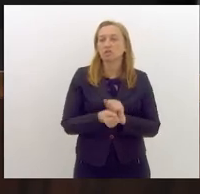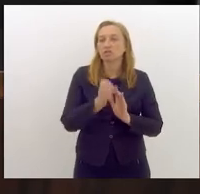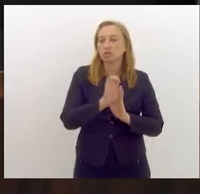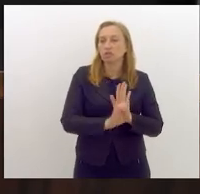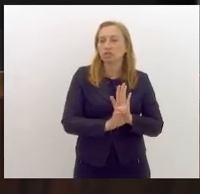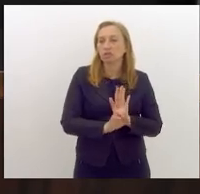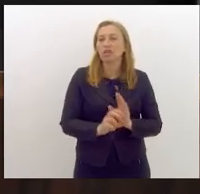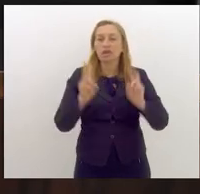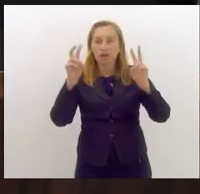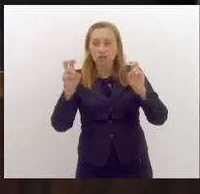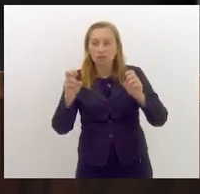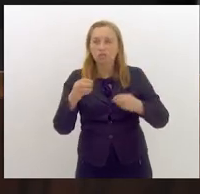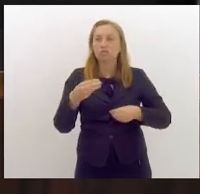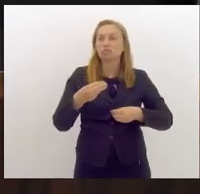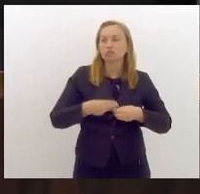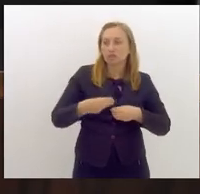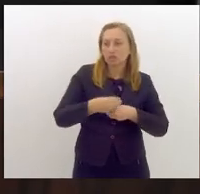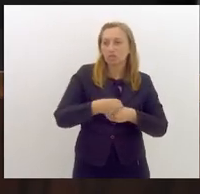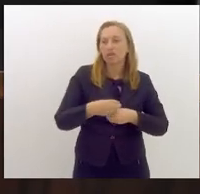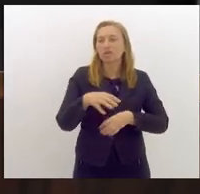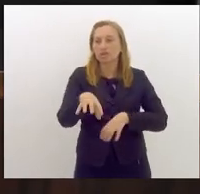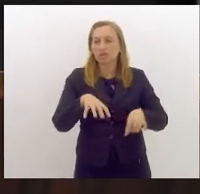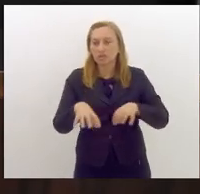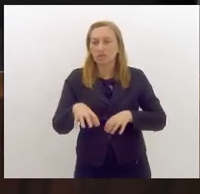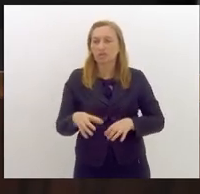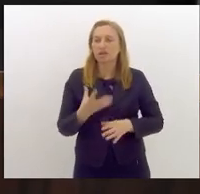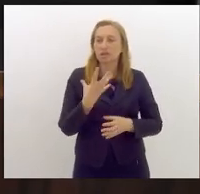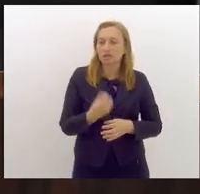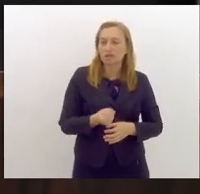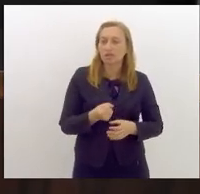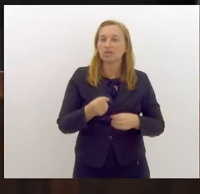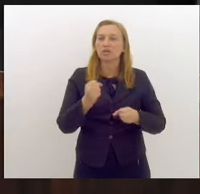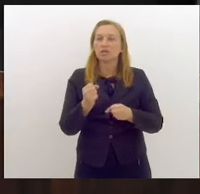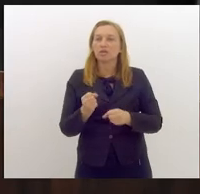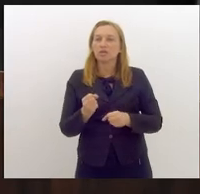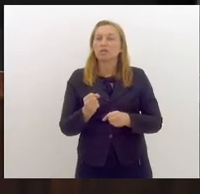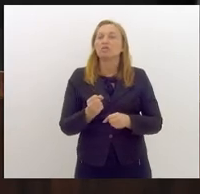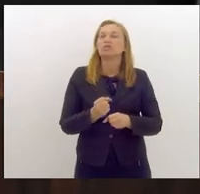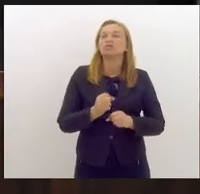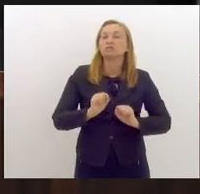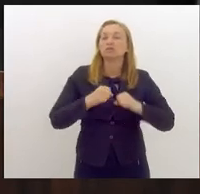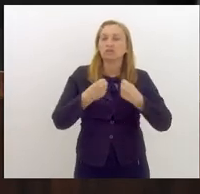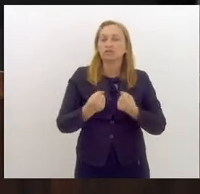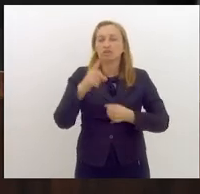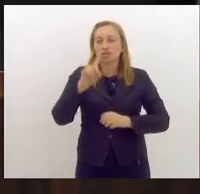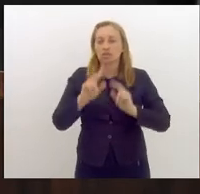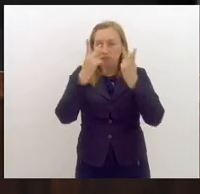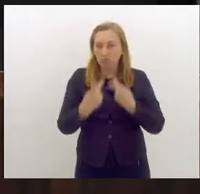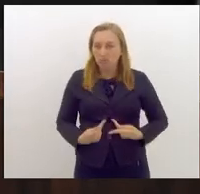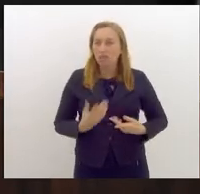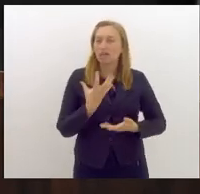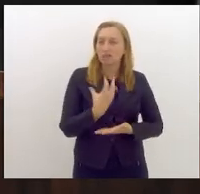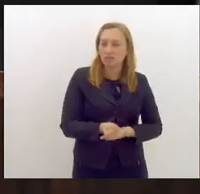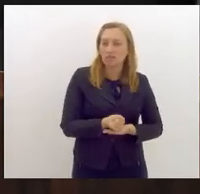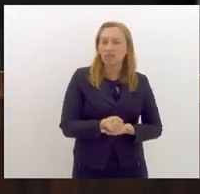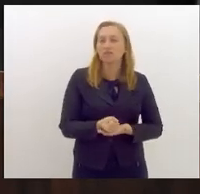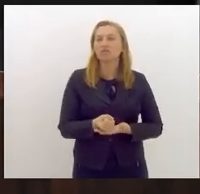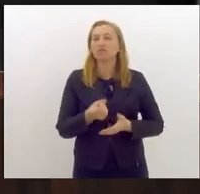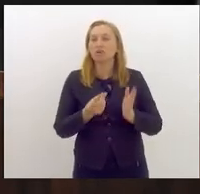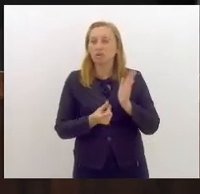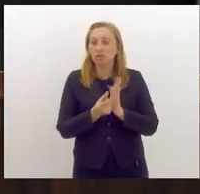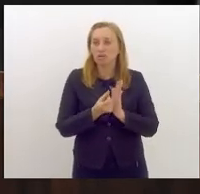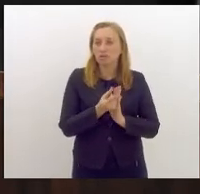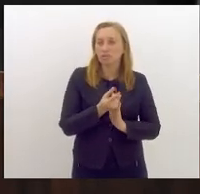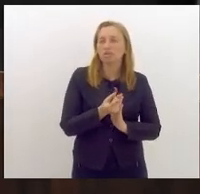de assuntos principais do movimento Regional favorável de obras favoráveis defesa dos Direitos Humanos favorável Defesa Civil favorável de